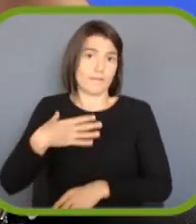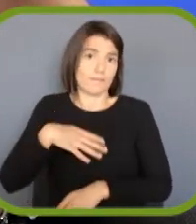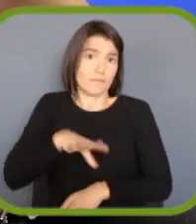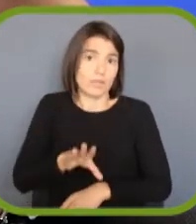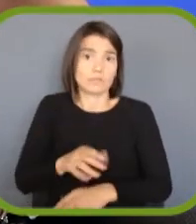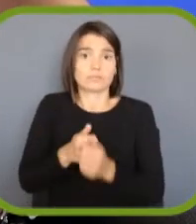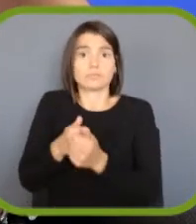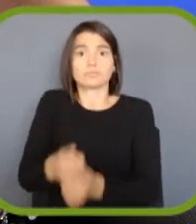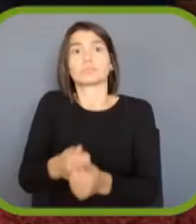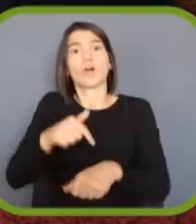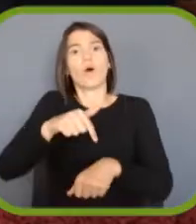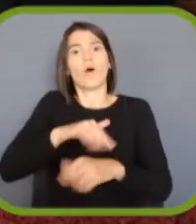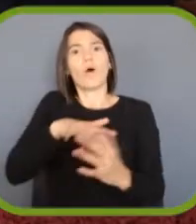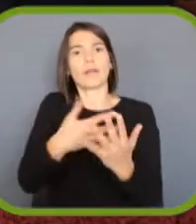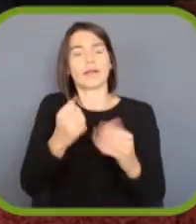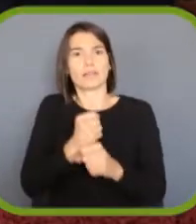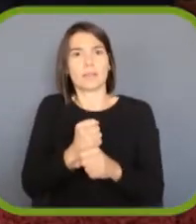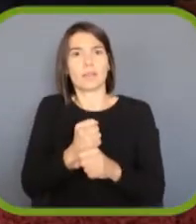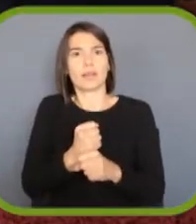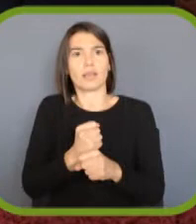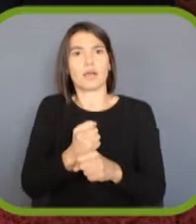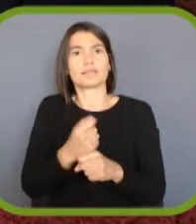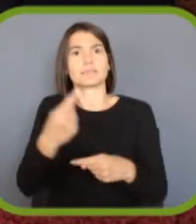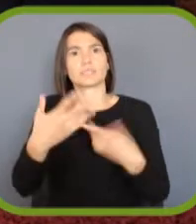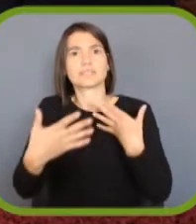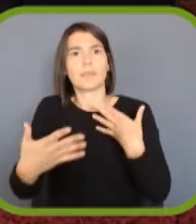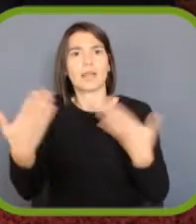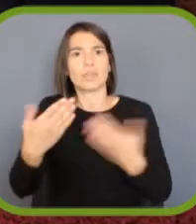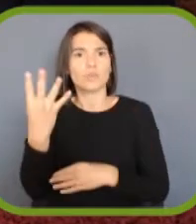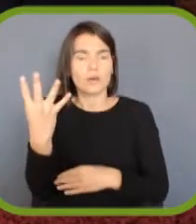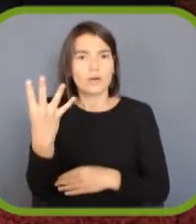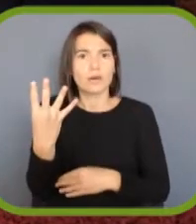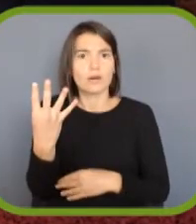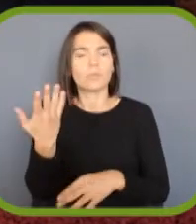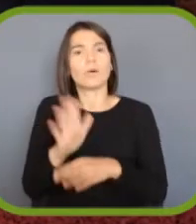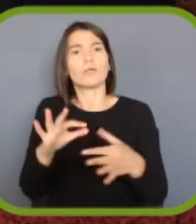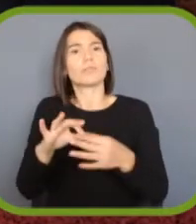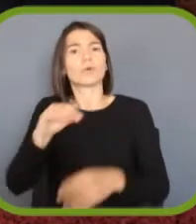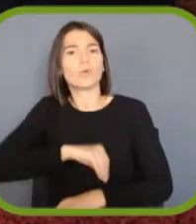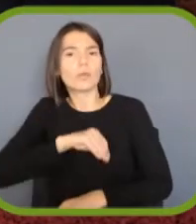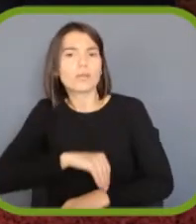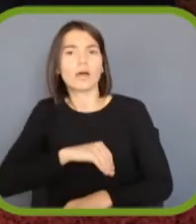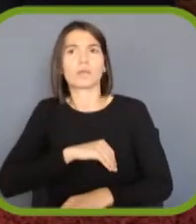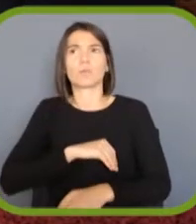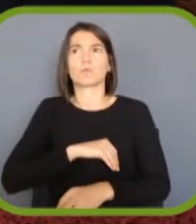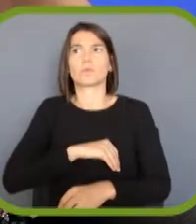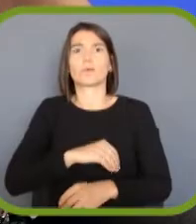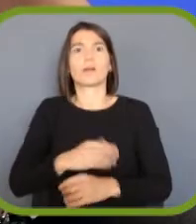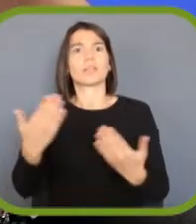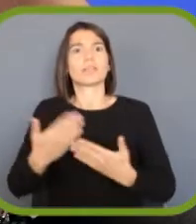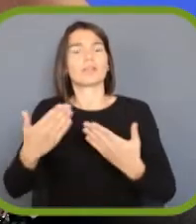que pretendem seguir um horário laboral de apenas 4 dias semanais, por exemplo, a nível do